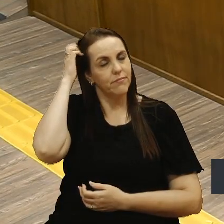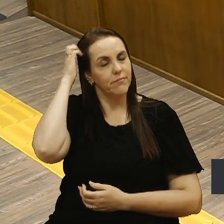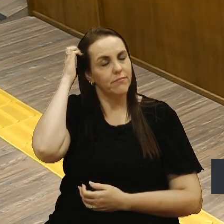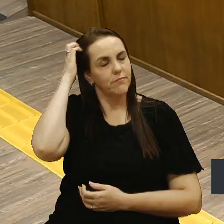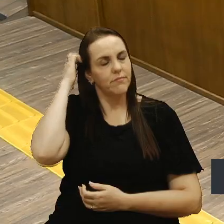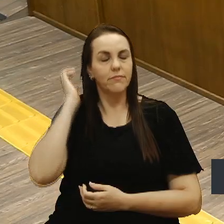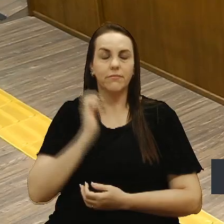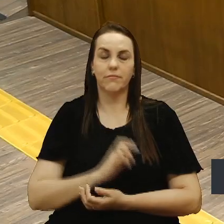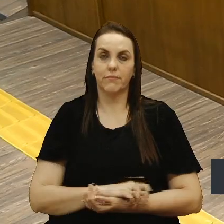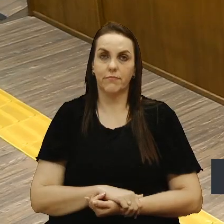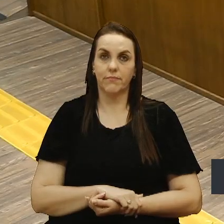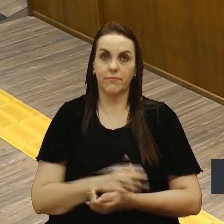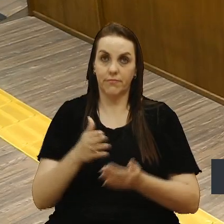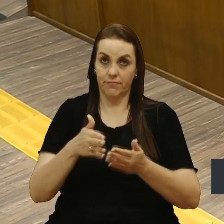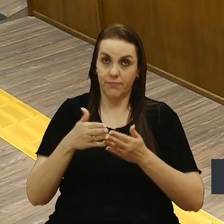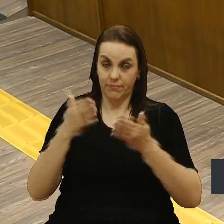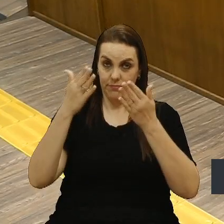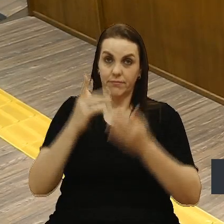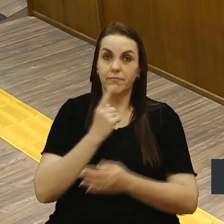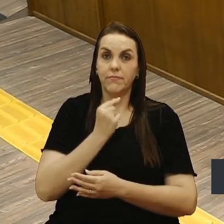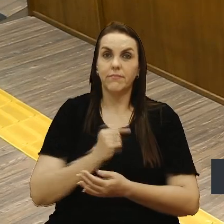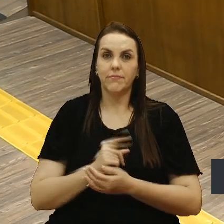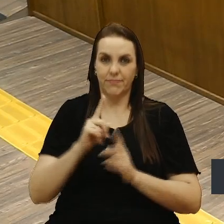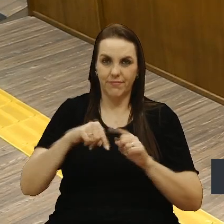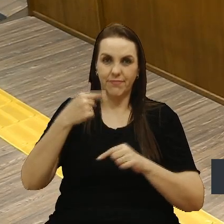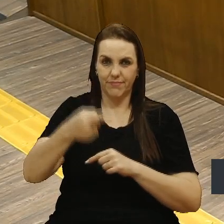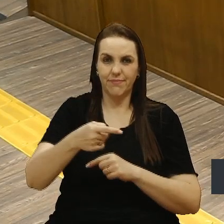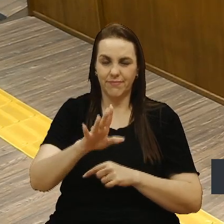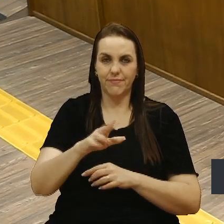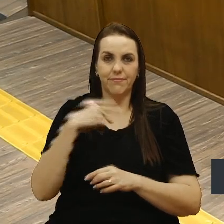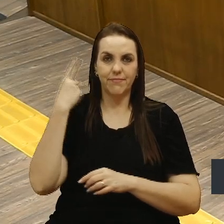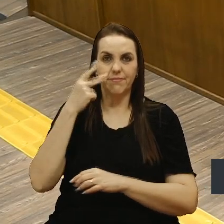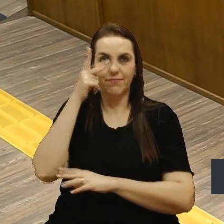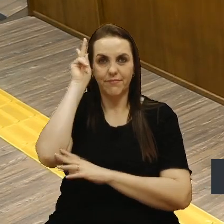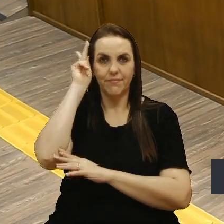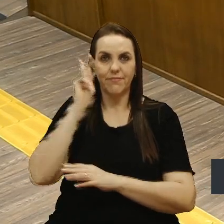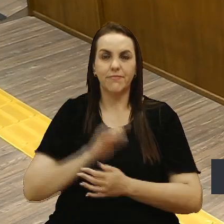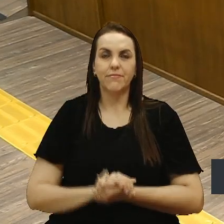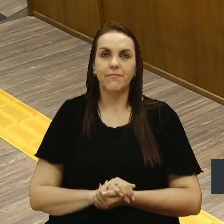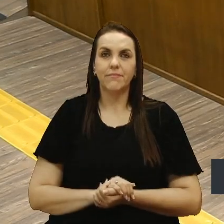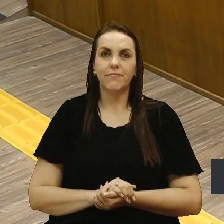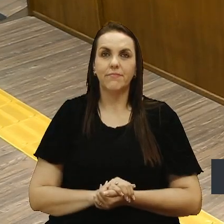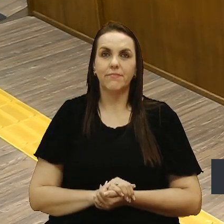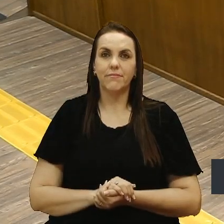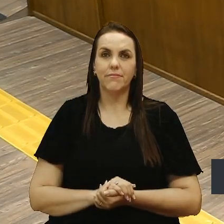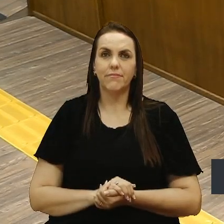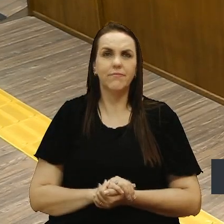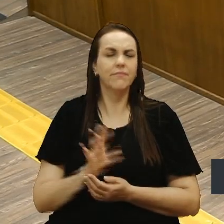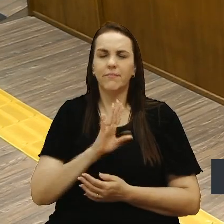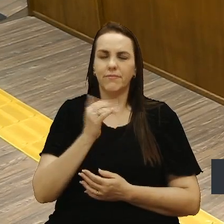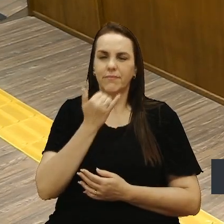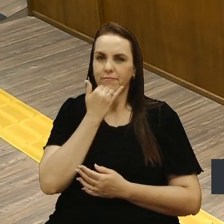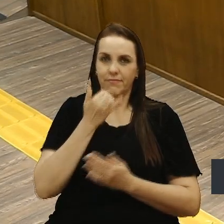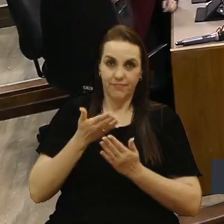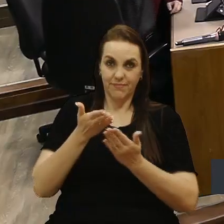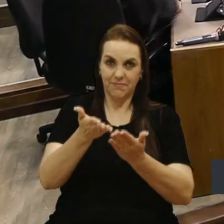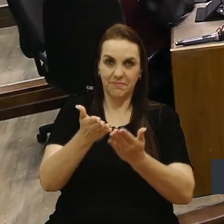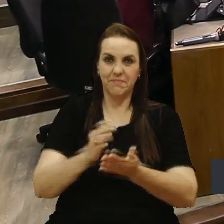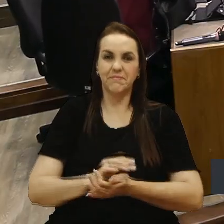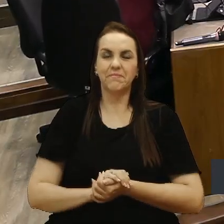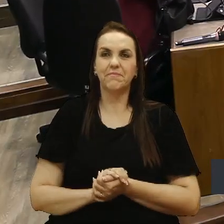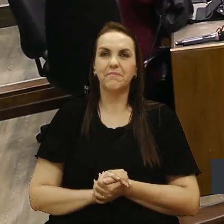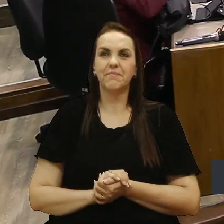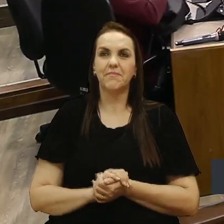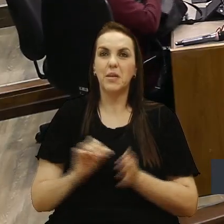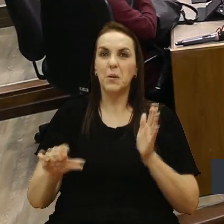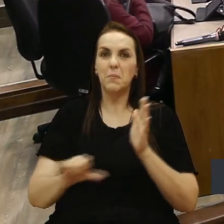Uma parte, vereador João. Na sequência, vereador Iago. De imediato, antes que eu entre no assunto. É a primeira que eu lhe